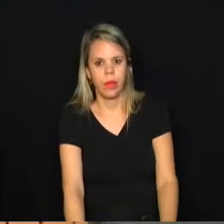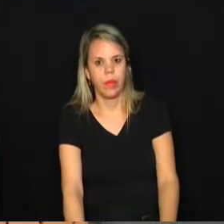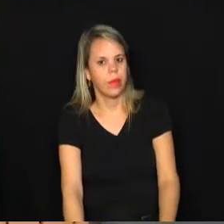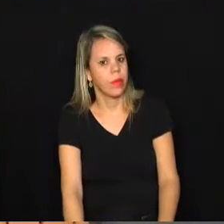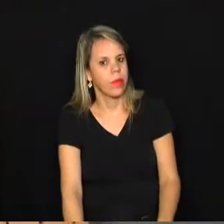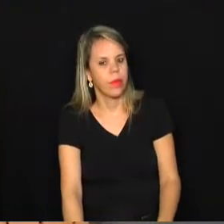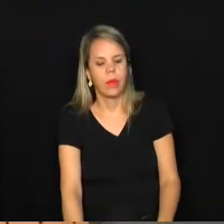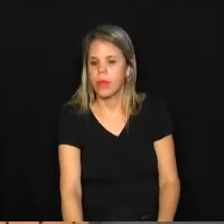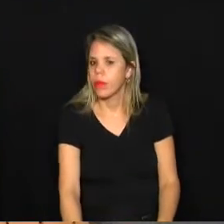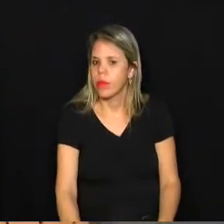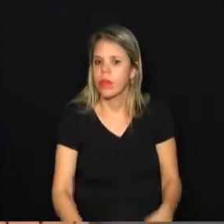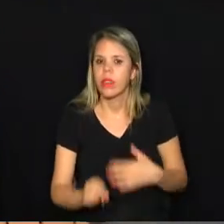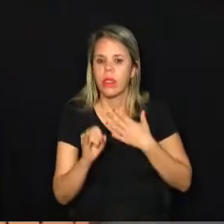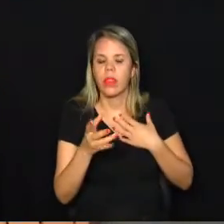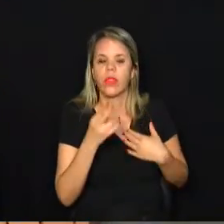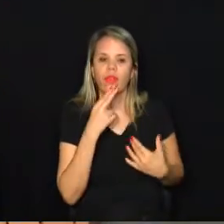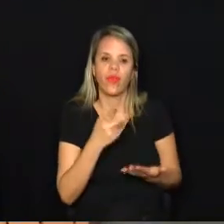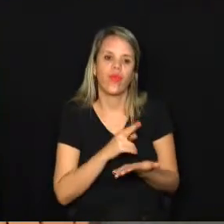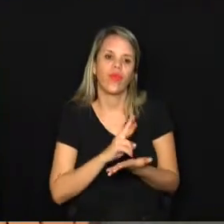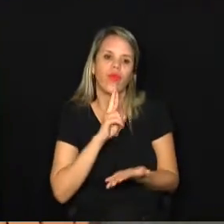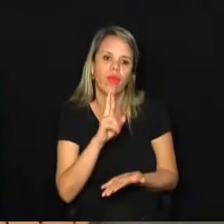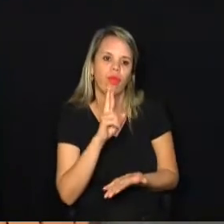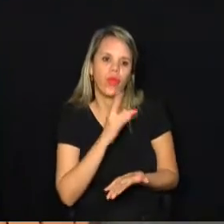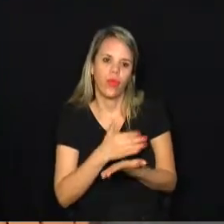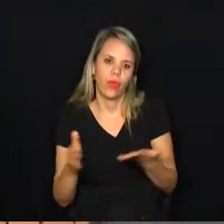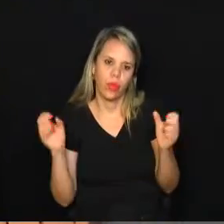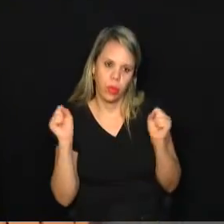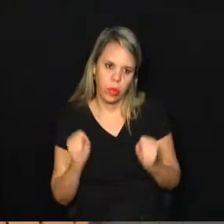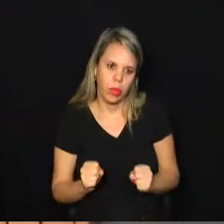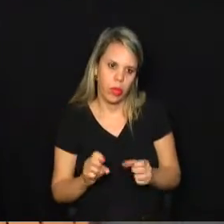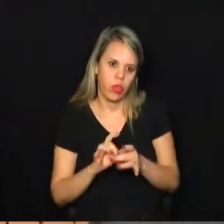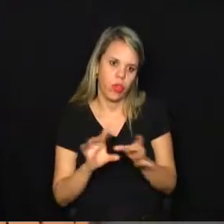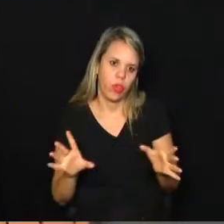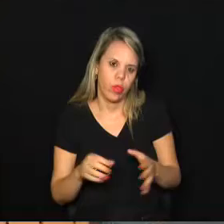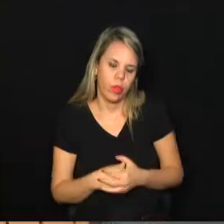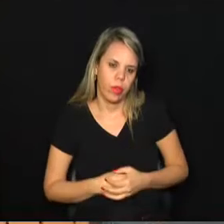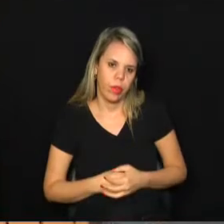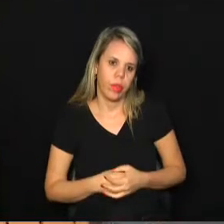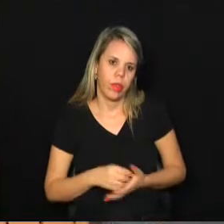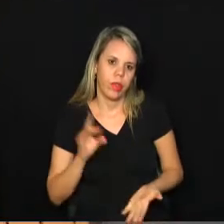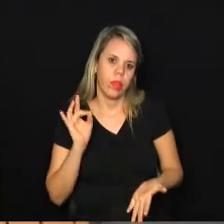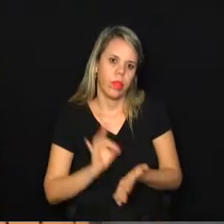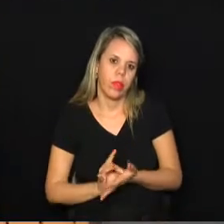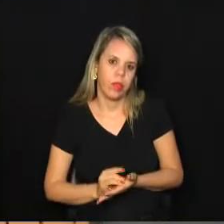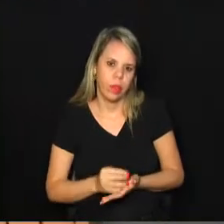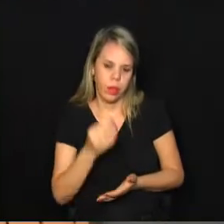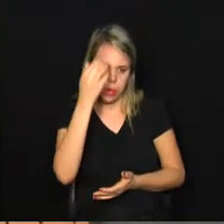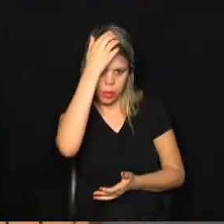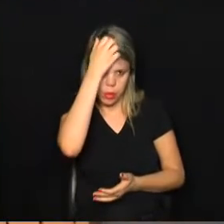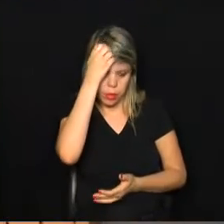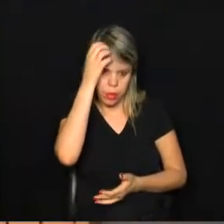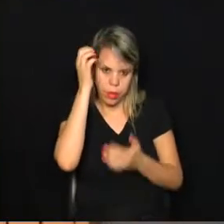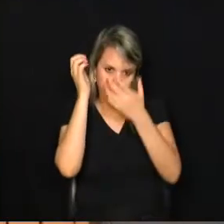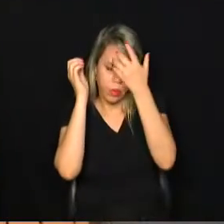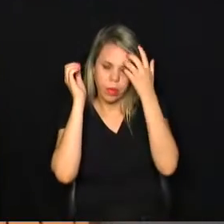Doutor Sérgio, se já quiserem iniciar as respostas, deixa eu só confirmar. Não, nós não temos